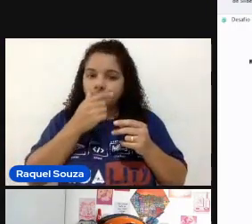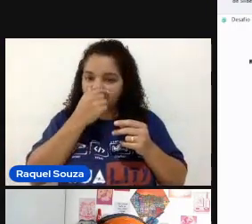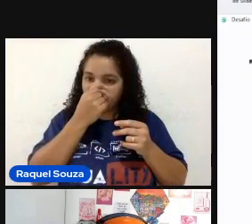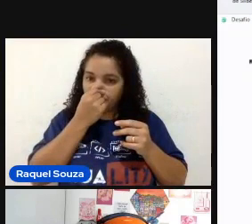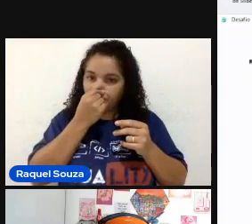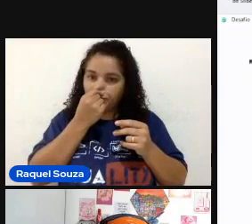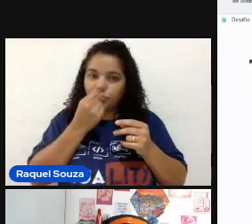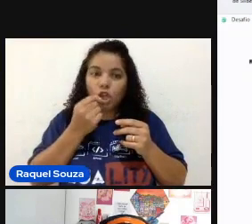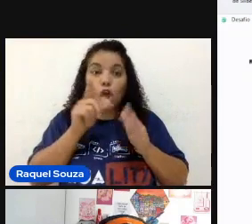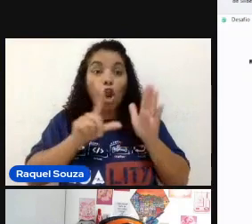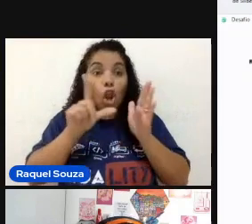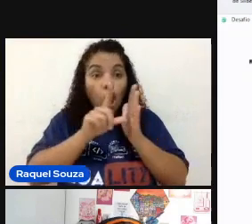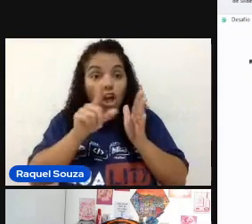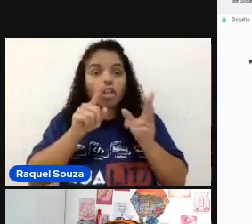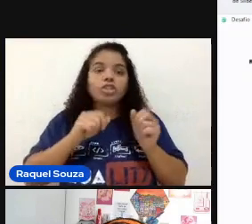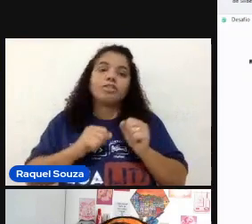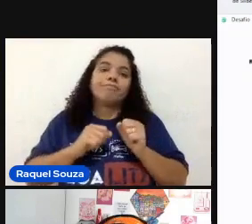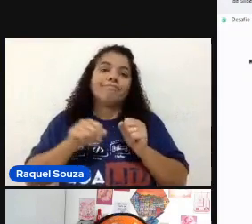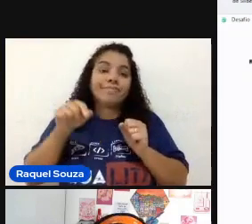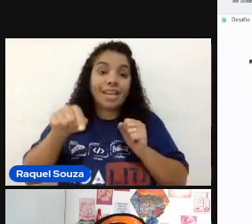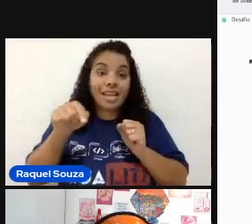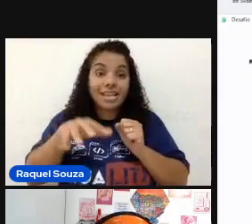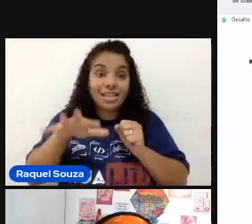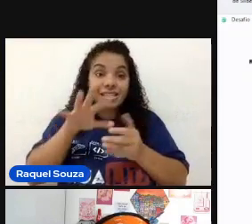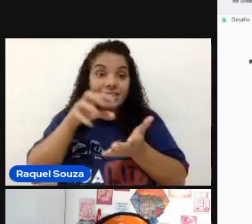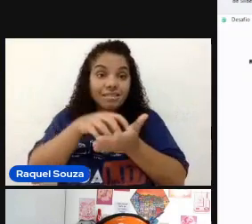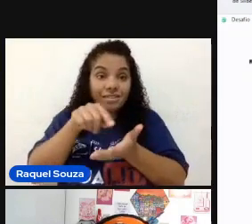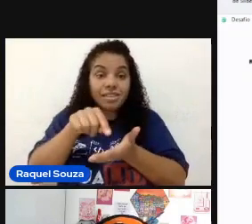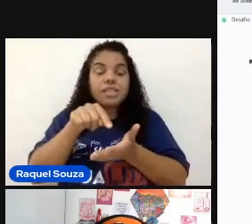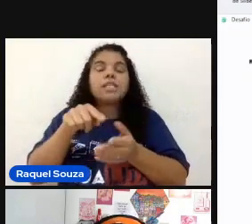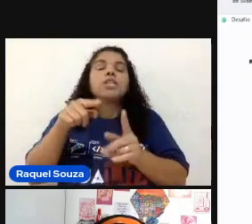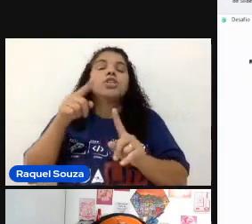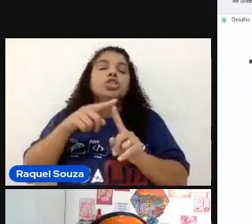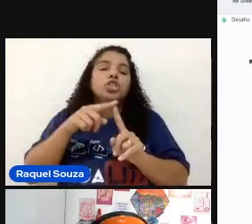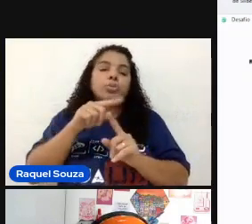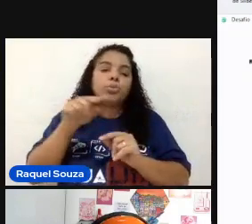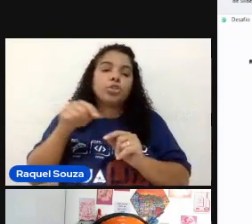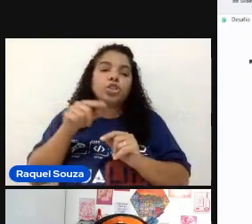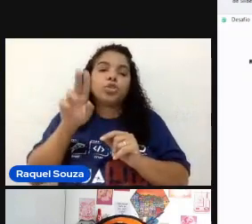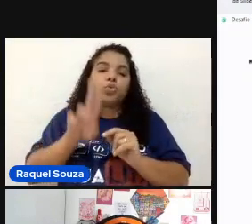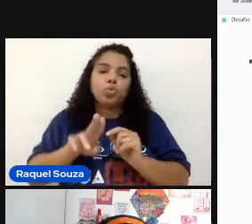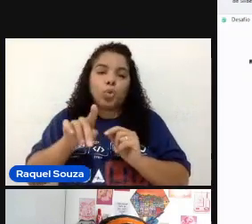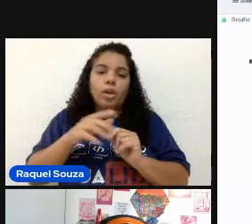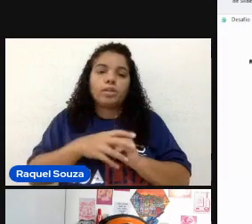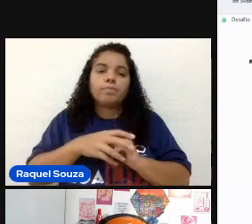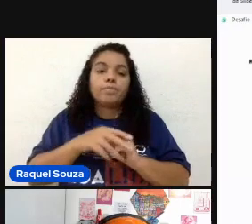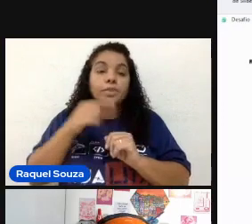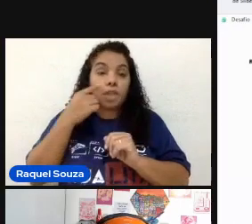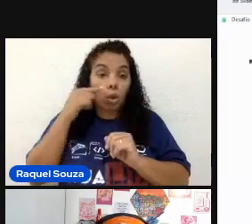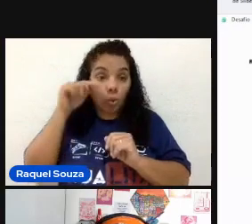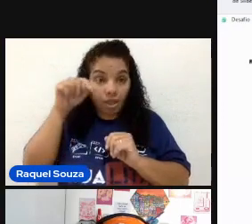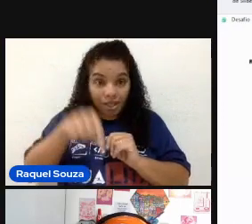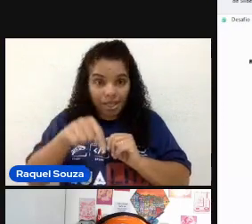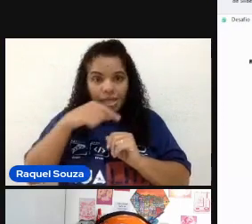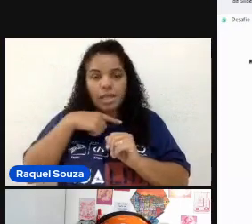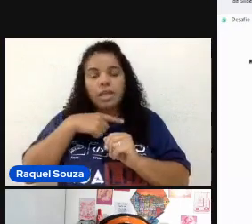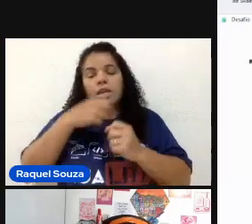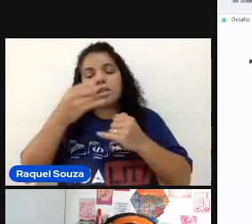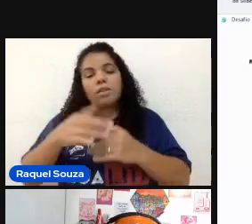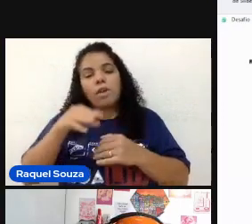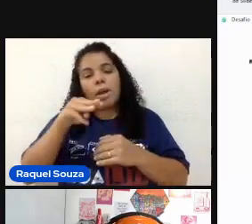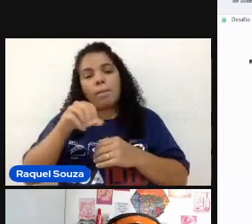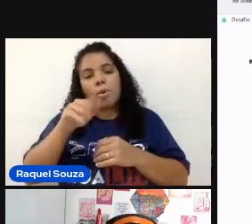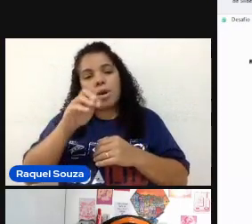de lojas. Então, esse seria basicamente o meu tipo de usuário. Então, ali onde escrevi morador, que